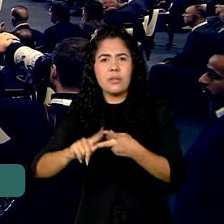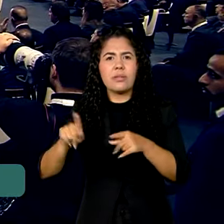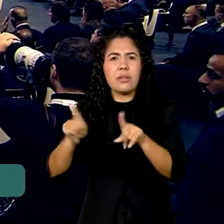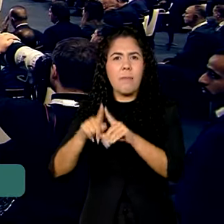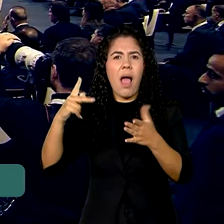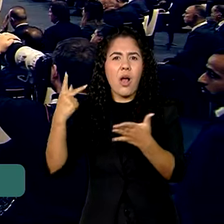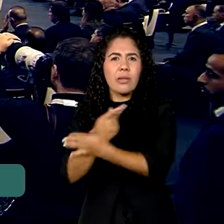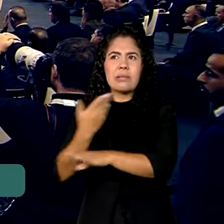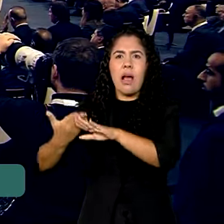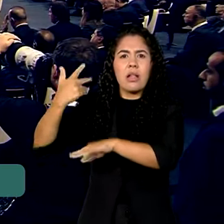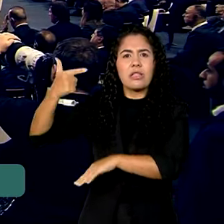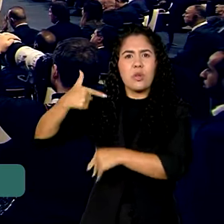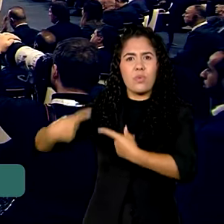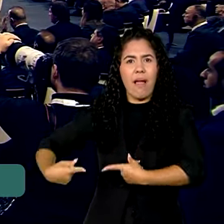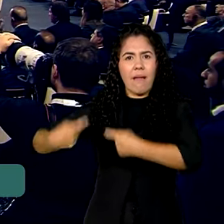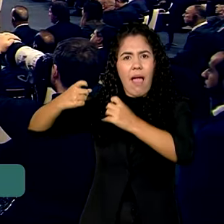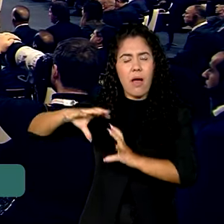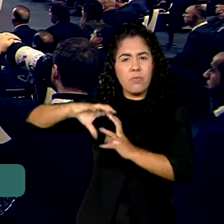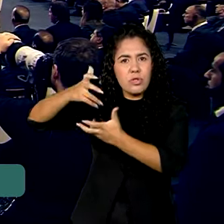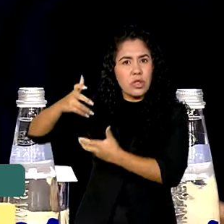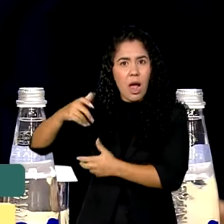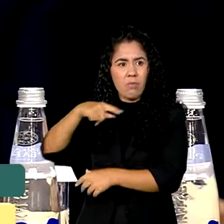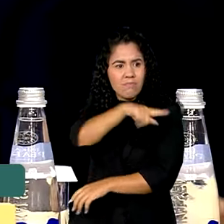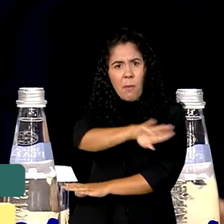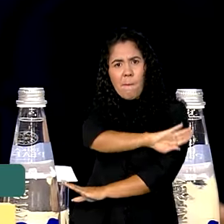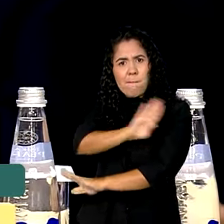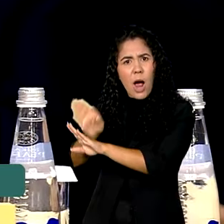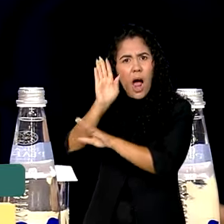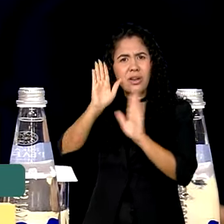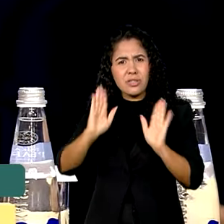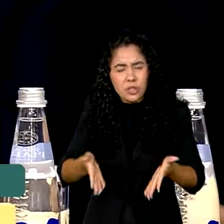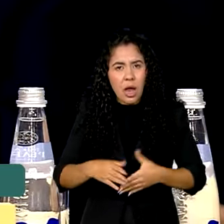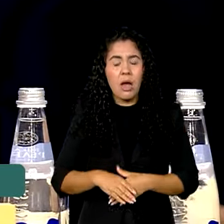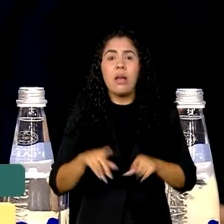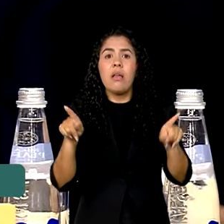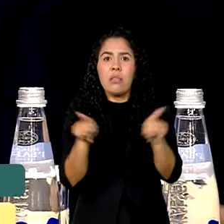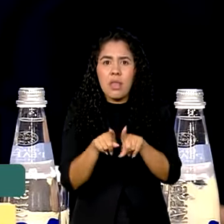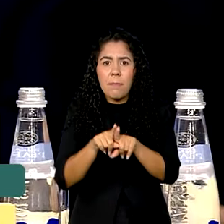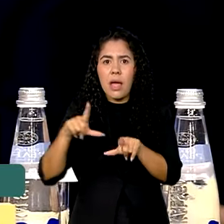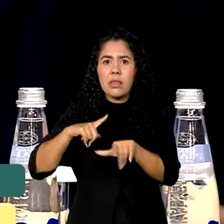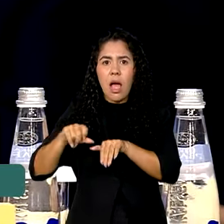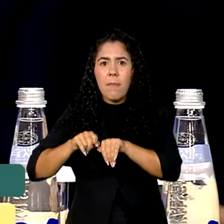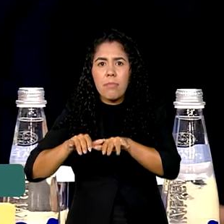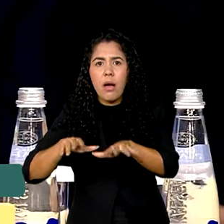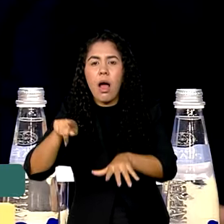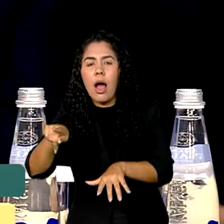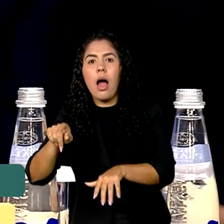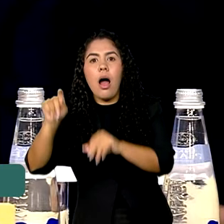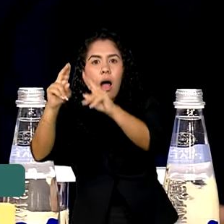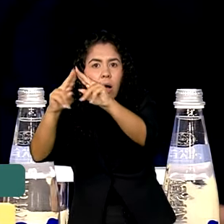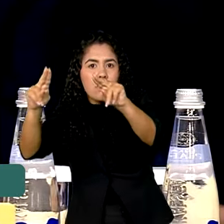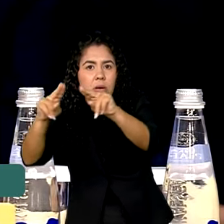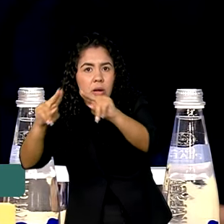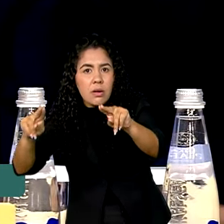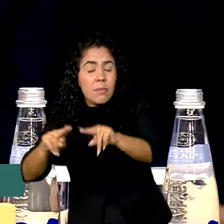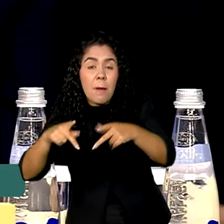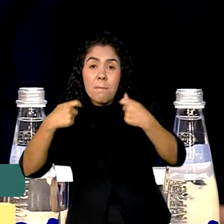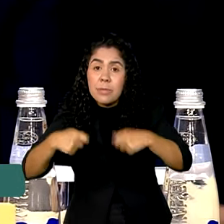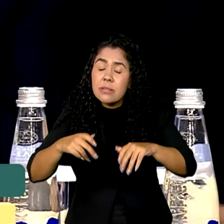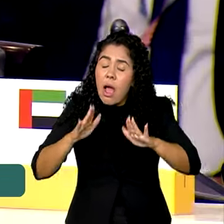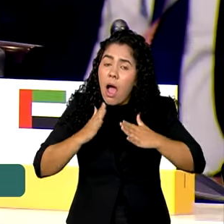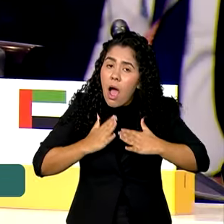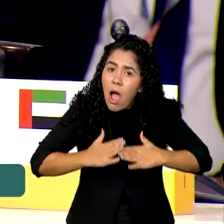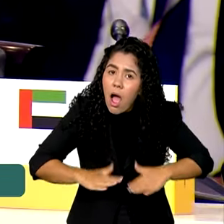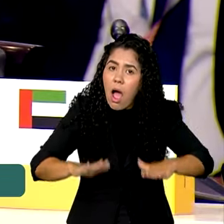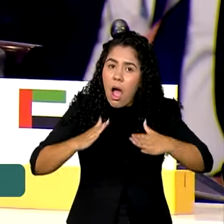mundial à medida que a violência se se alastra para o Líbano será necessária máxima cautela para que